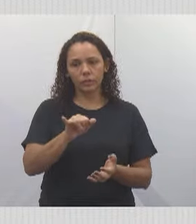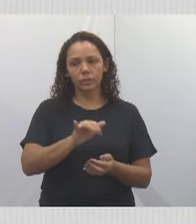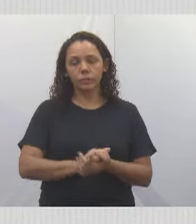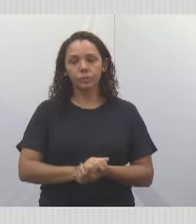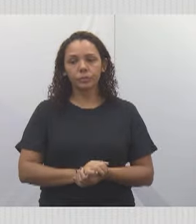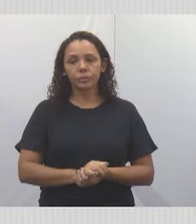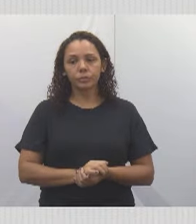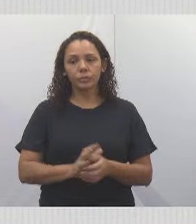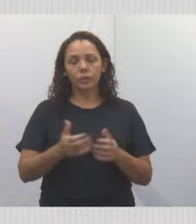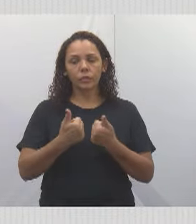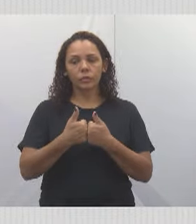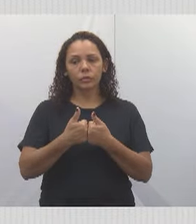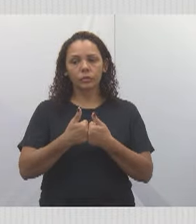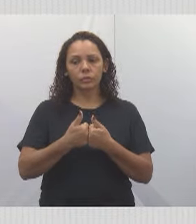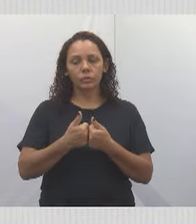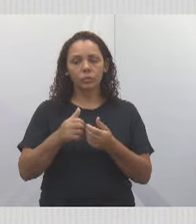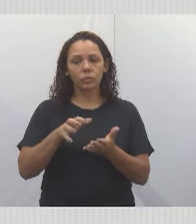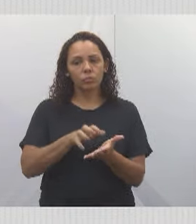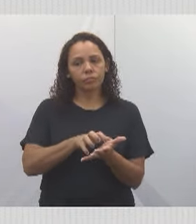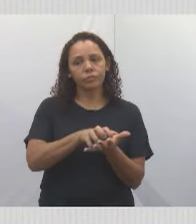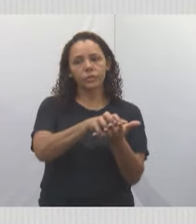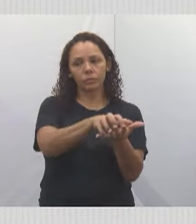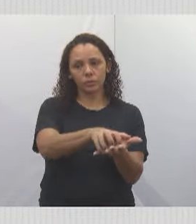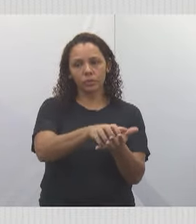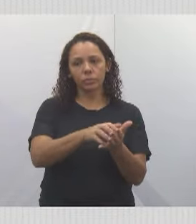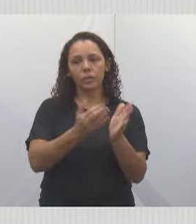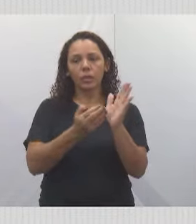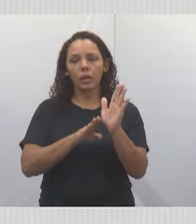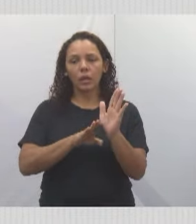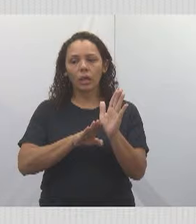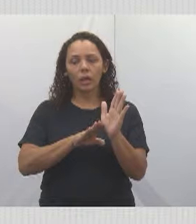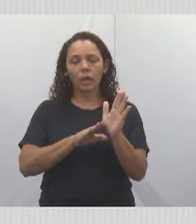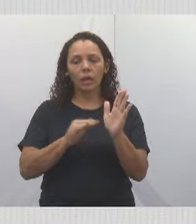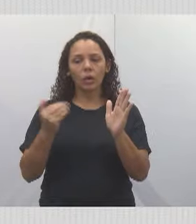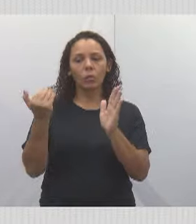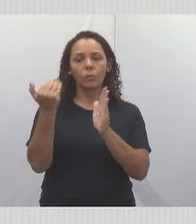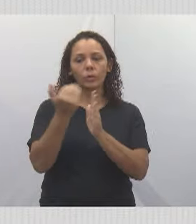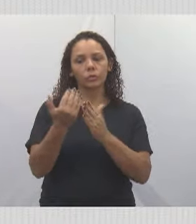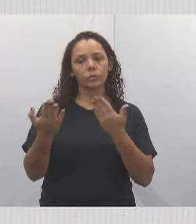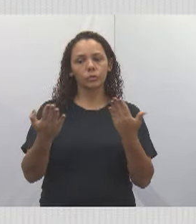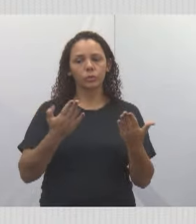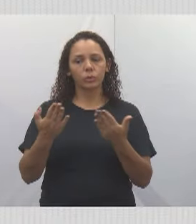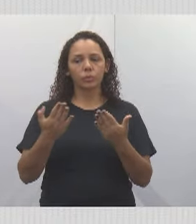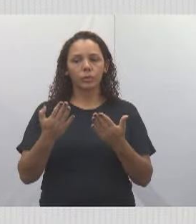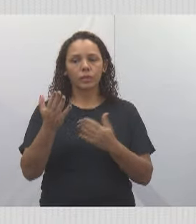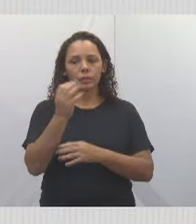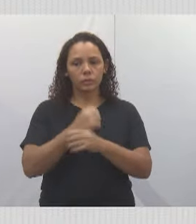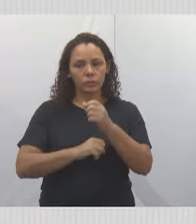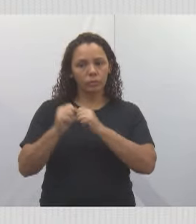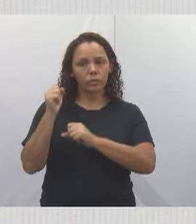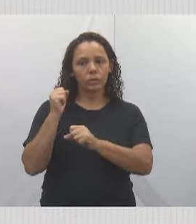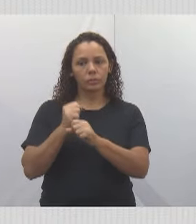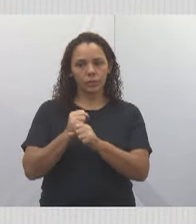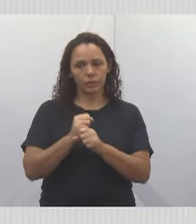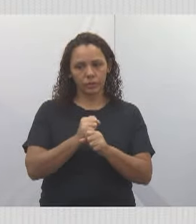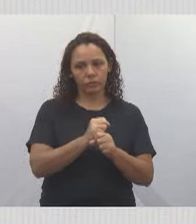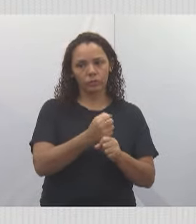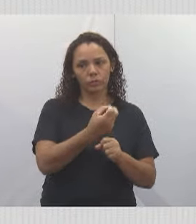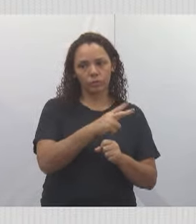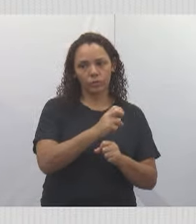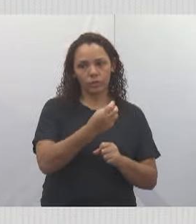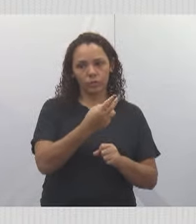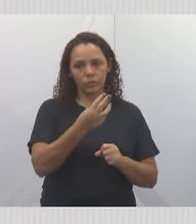No transporte ambulatorial, aumentamos o atendimento, se comparado 23 com 24, que é